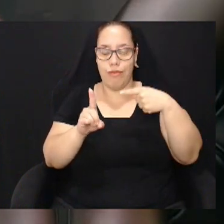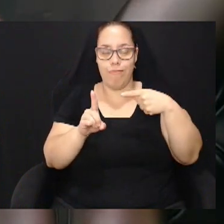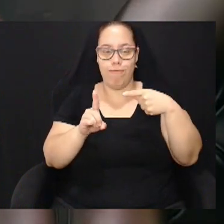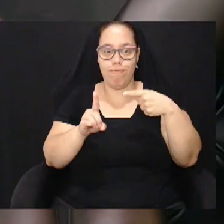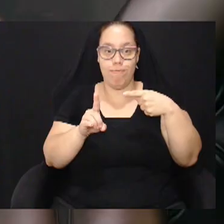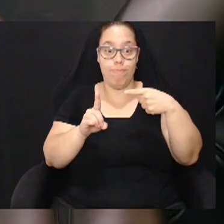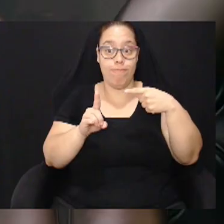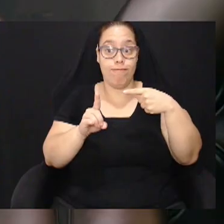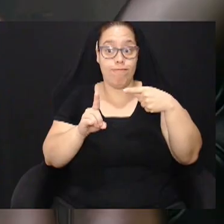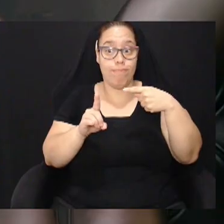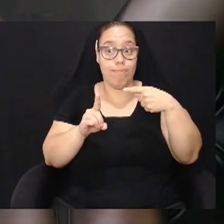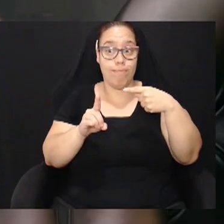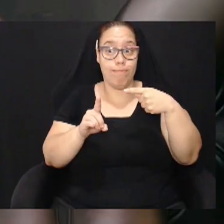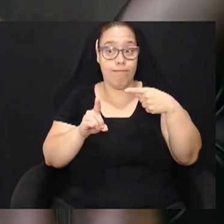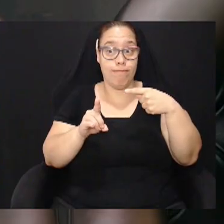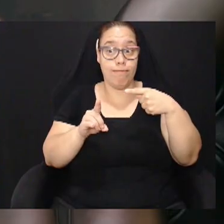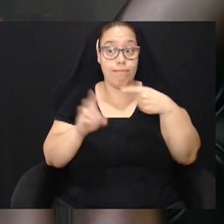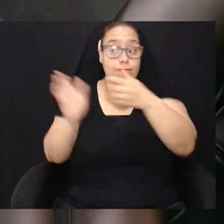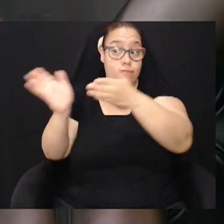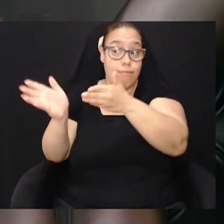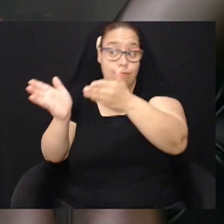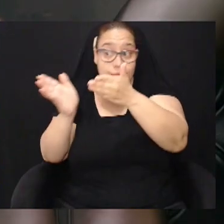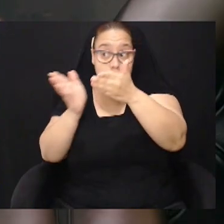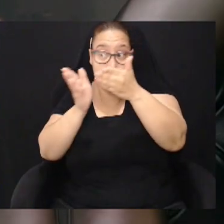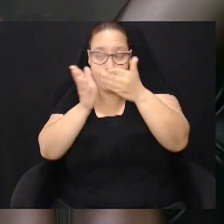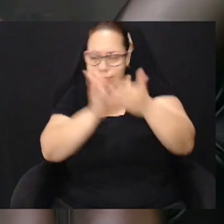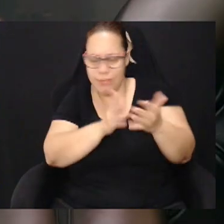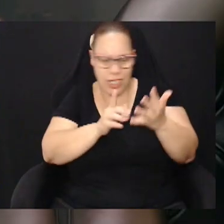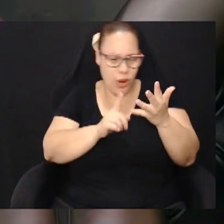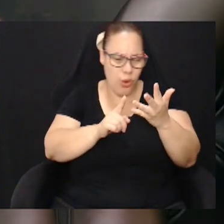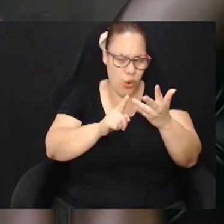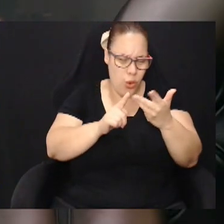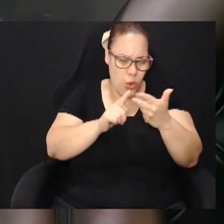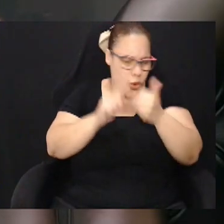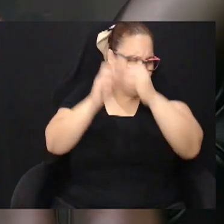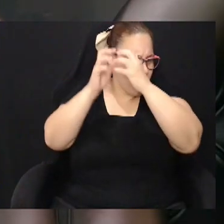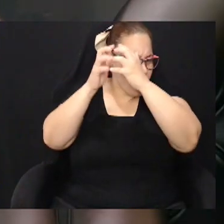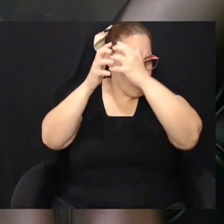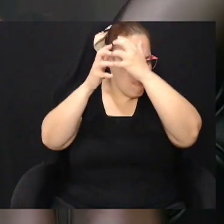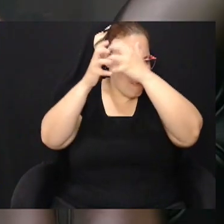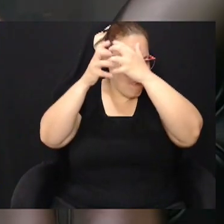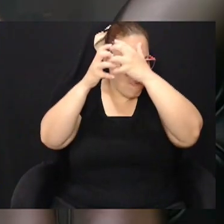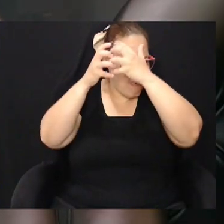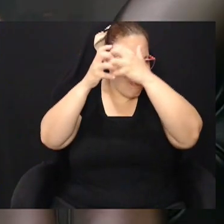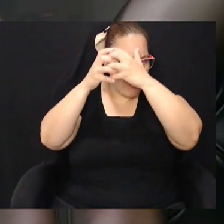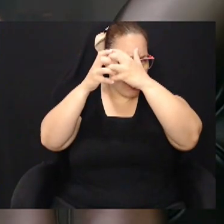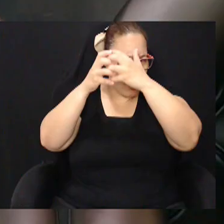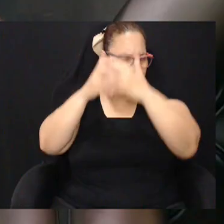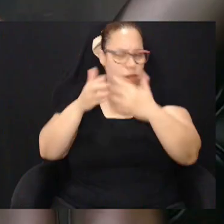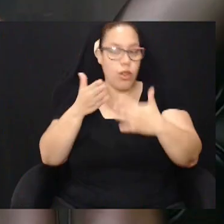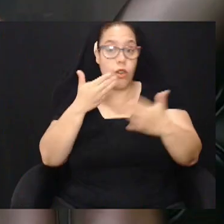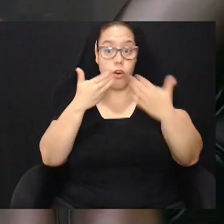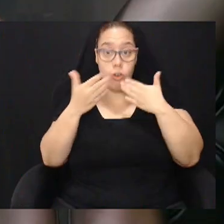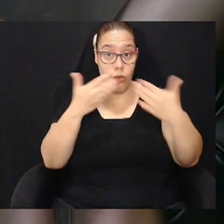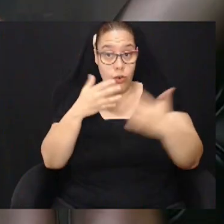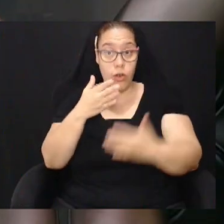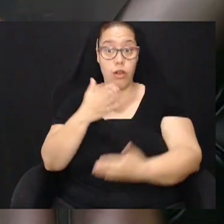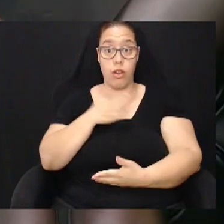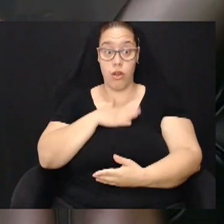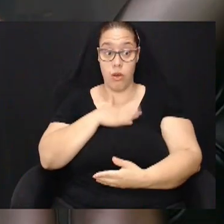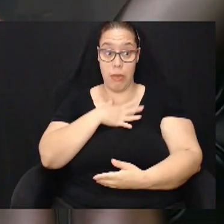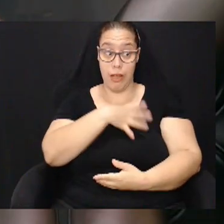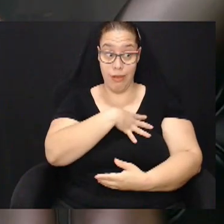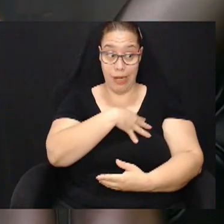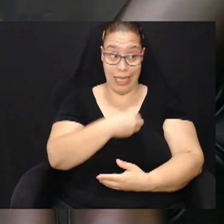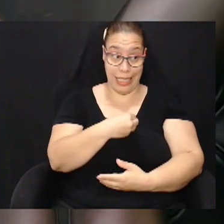aí trouxe a mim várias reflexões, assim, será que eu tenho conversado o suficiente com a minha filha? Será